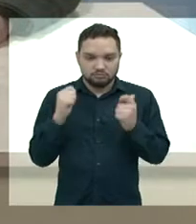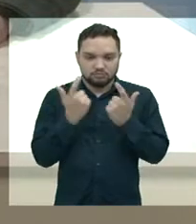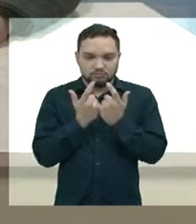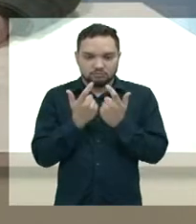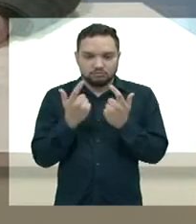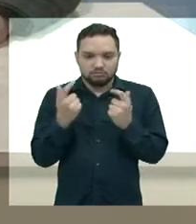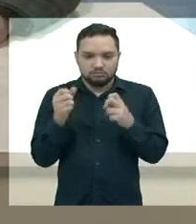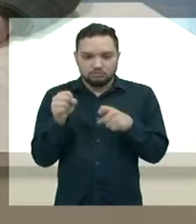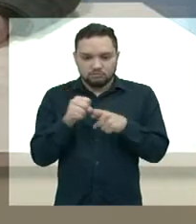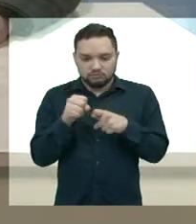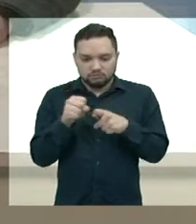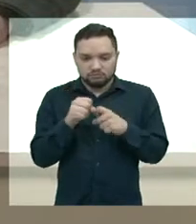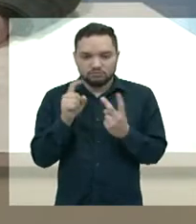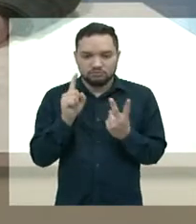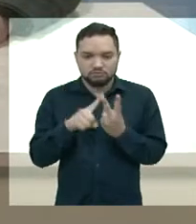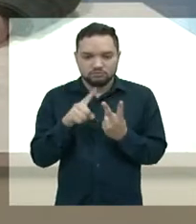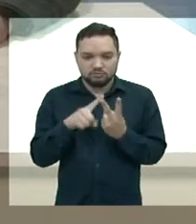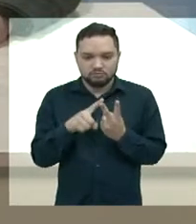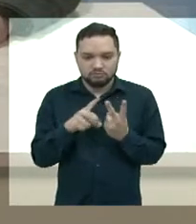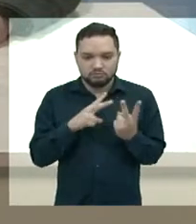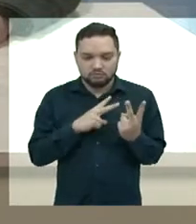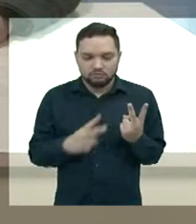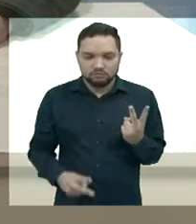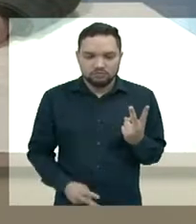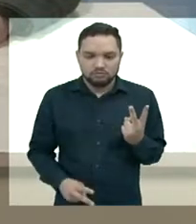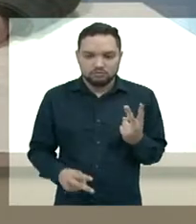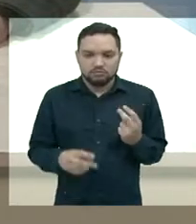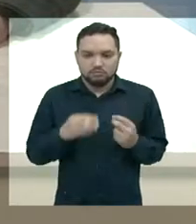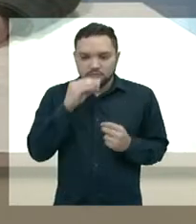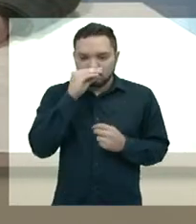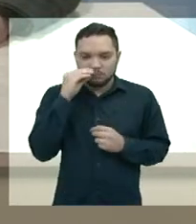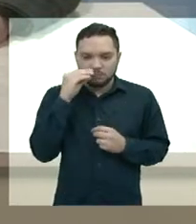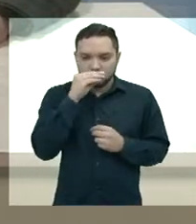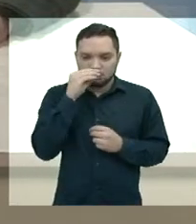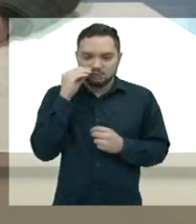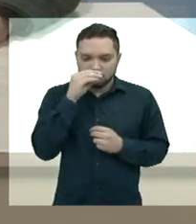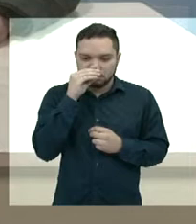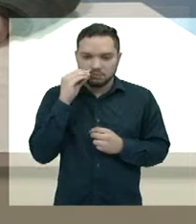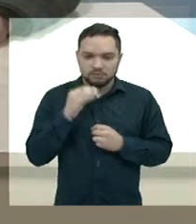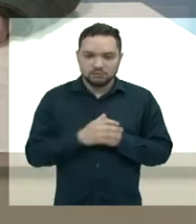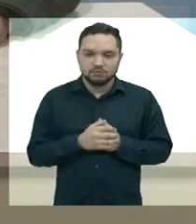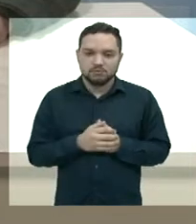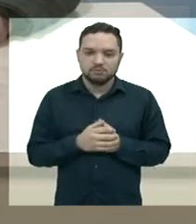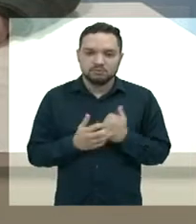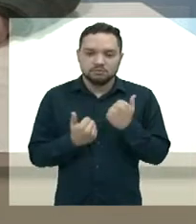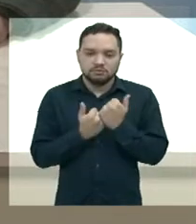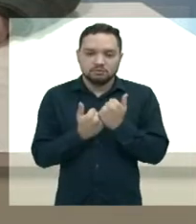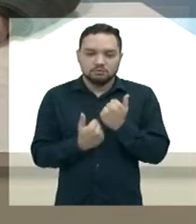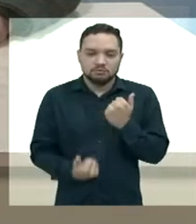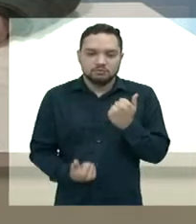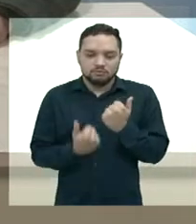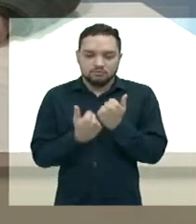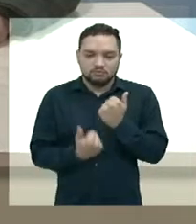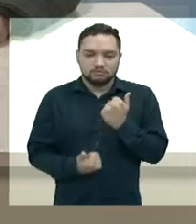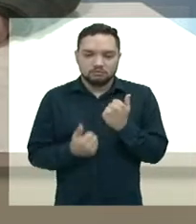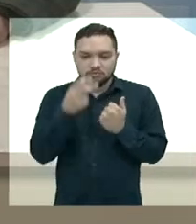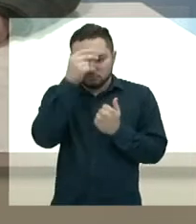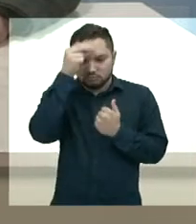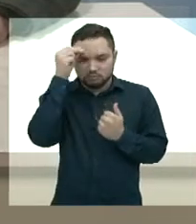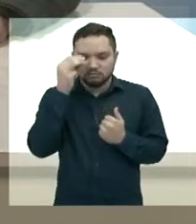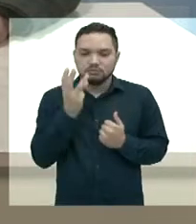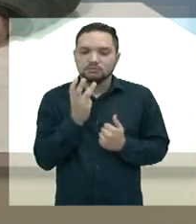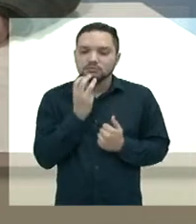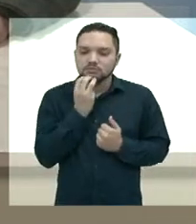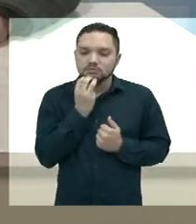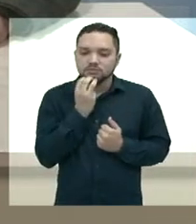Câmara Municipal de Fortaleza, vereador Antônio Henrique. Vice-prefeito de Fortaleza na mesa também. Vice-prefeito Morando Torgan e